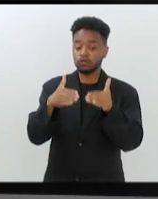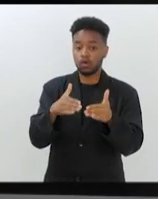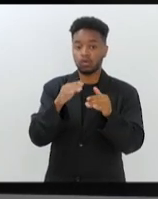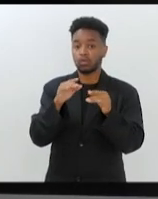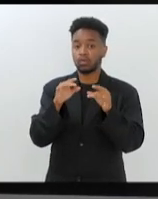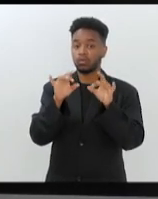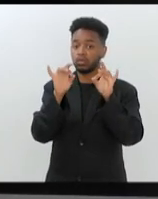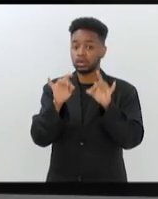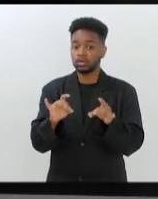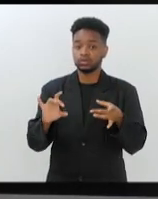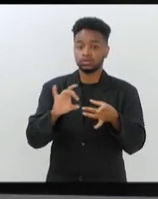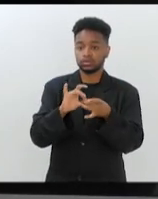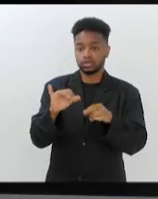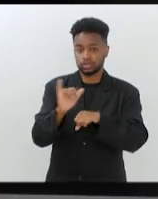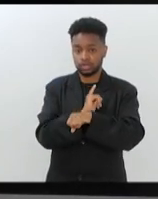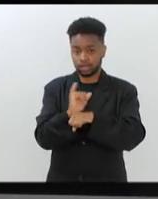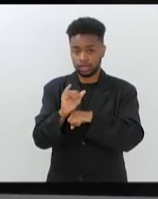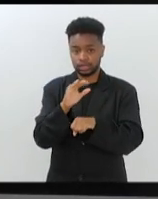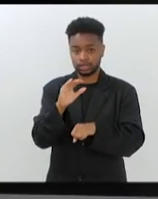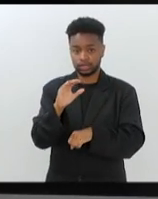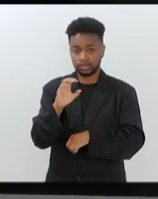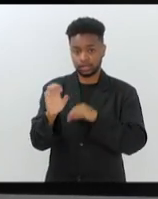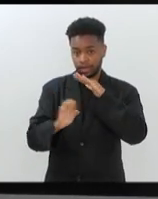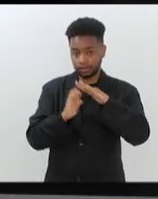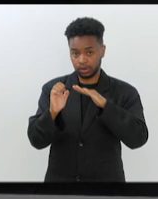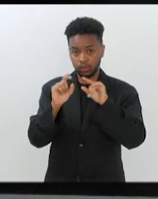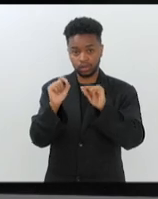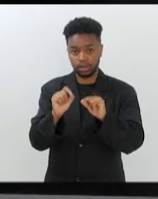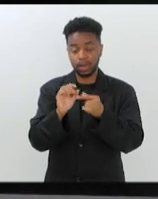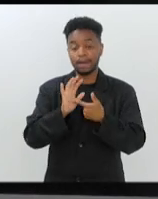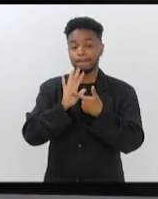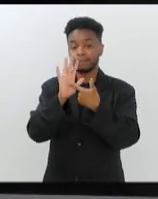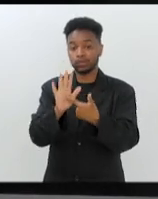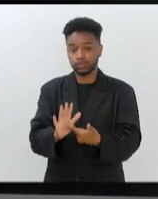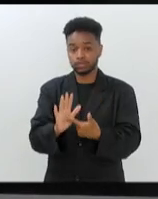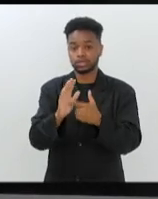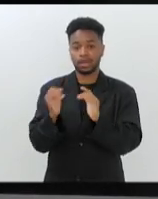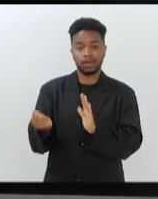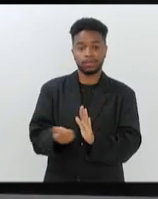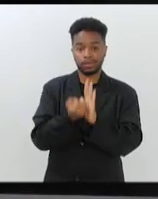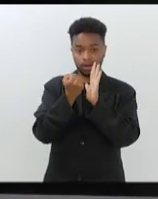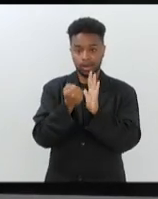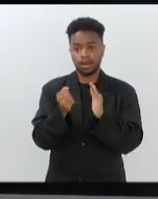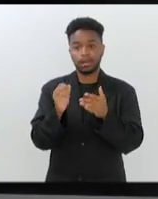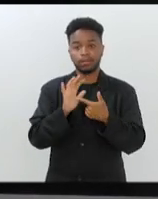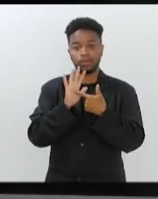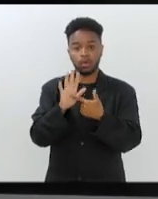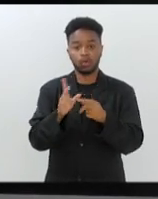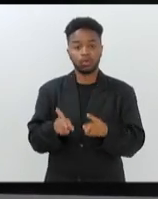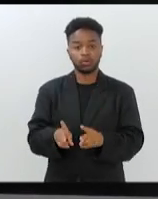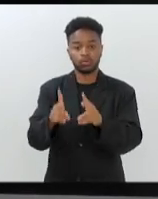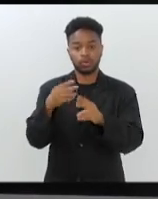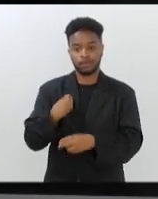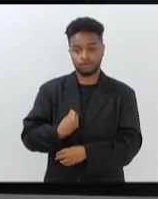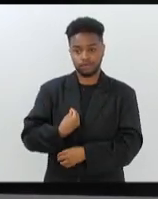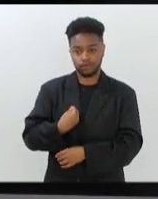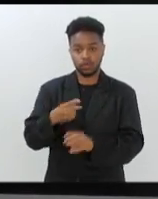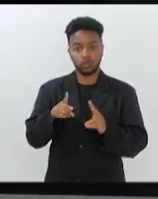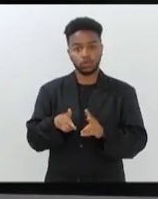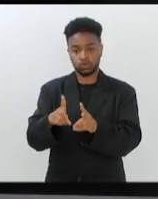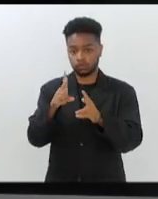faz parte da Estratégia da empresa que apresentar a marca mostrar que a marca continua viva continua